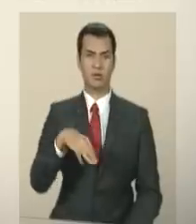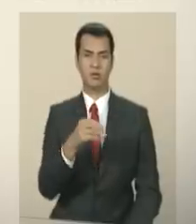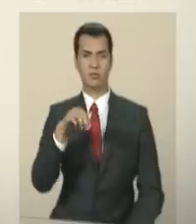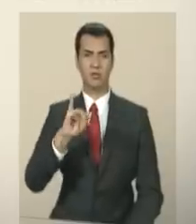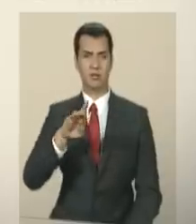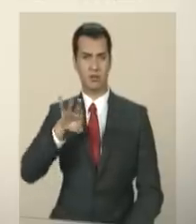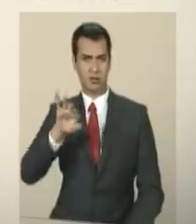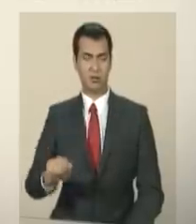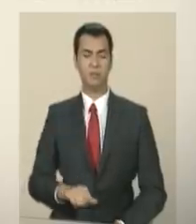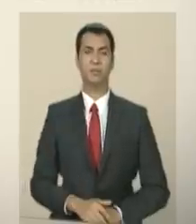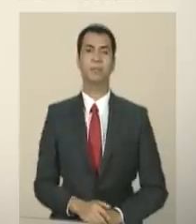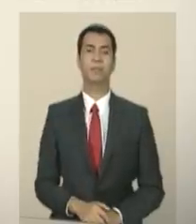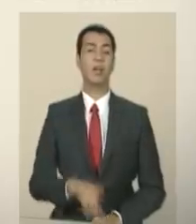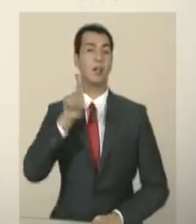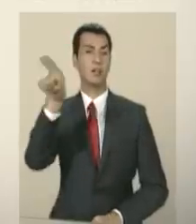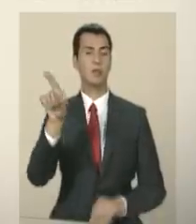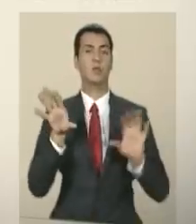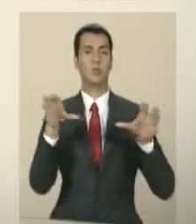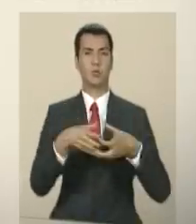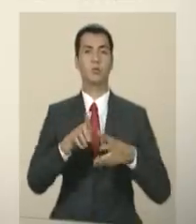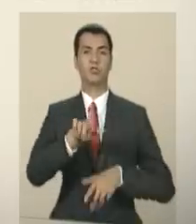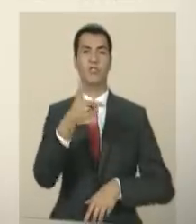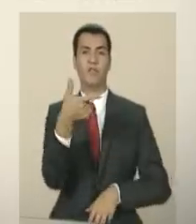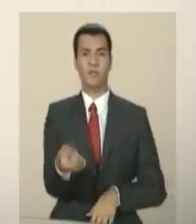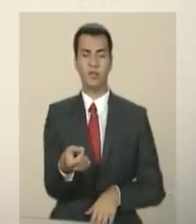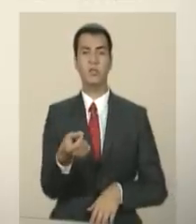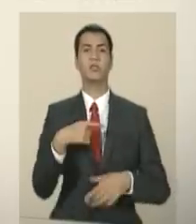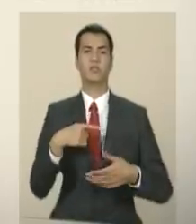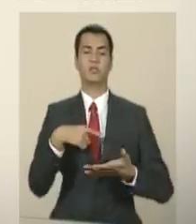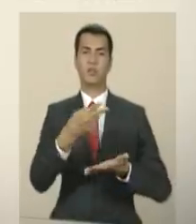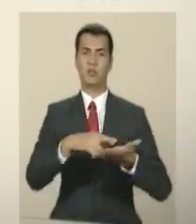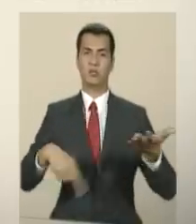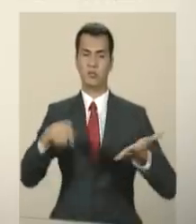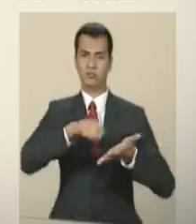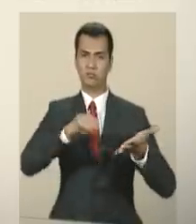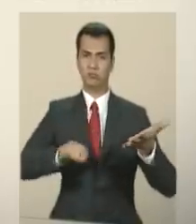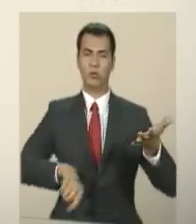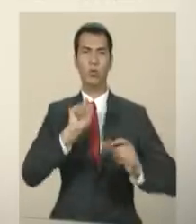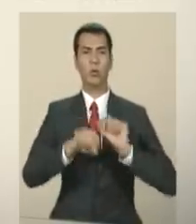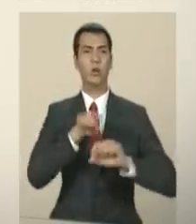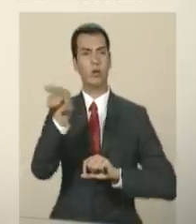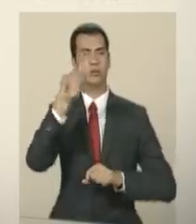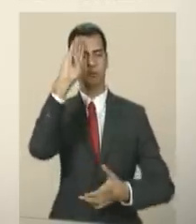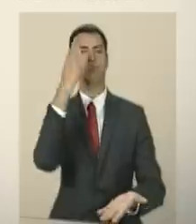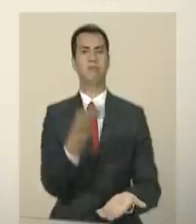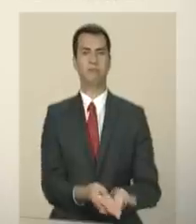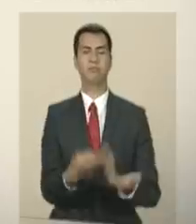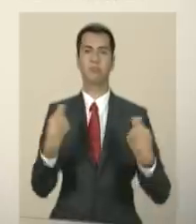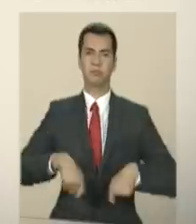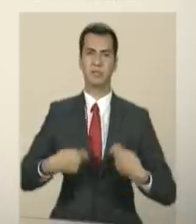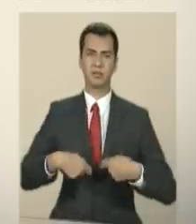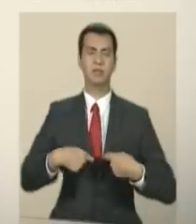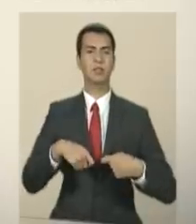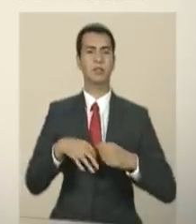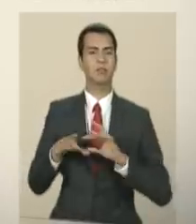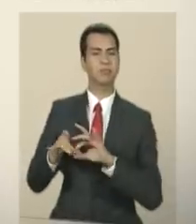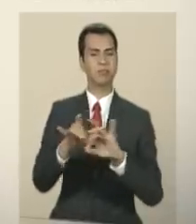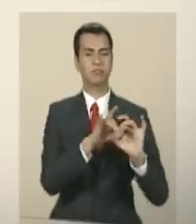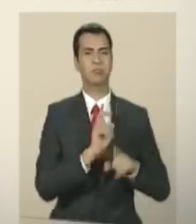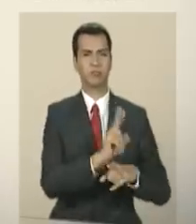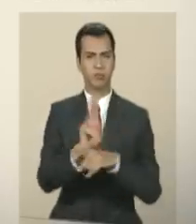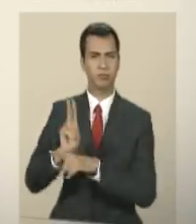G20 os países todos reconheceram a importância de uma rede de proteção para as populações